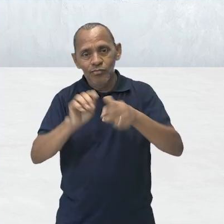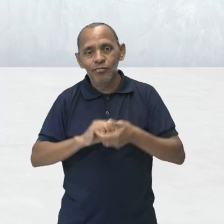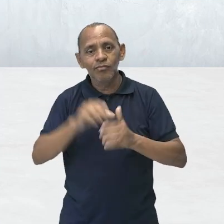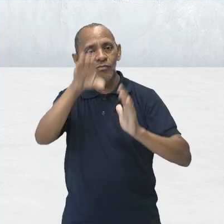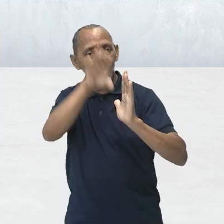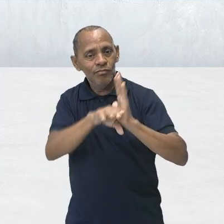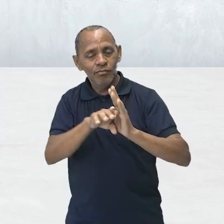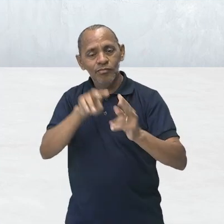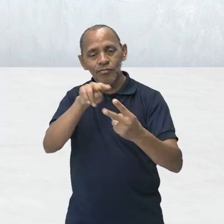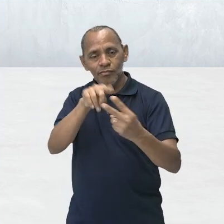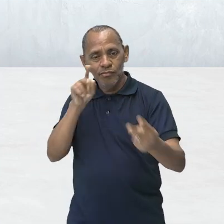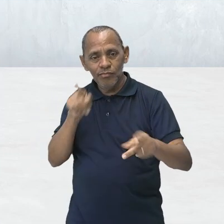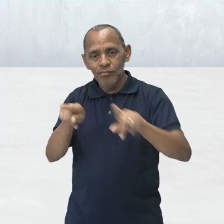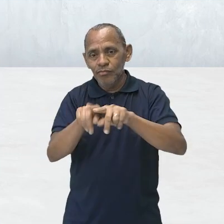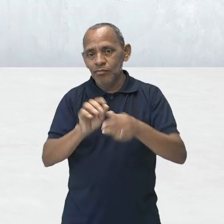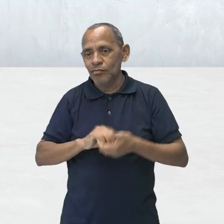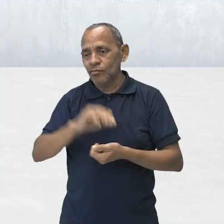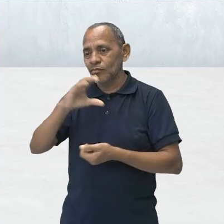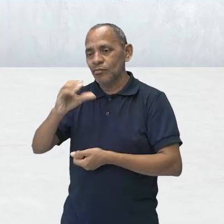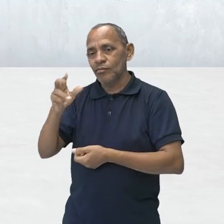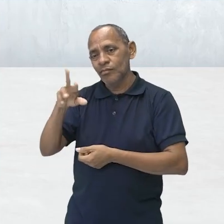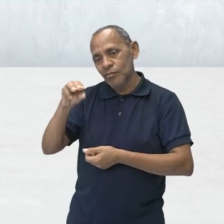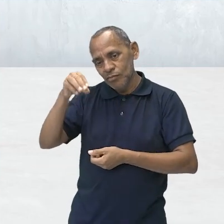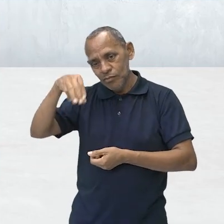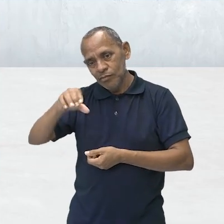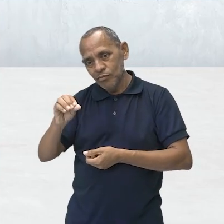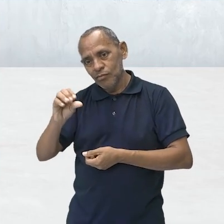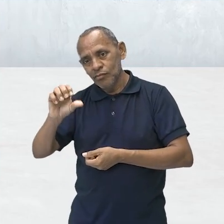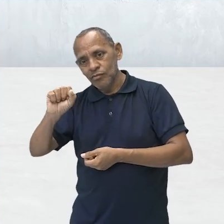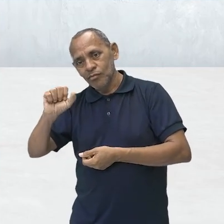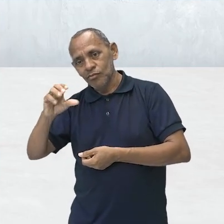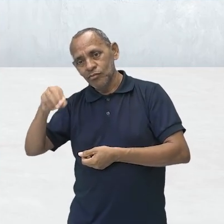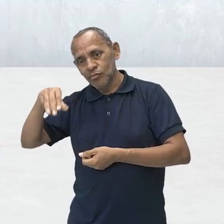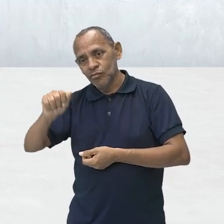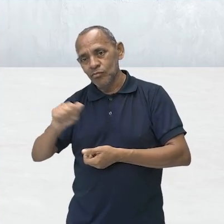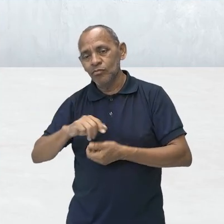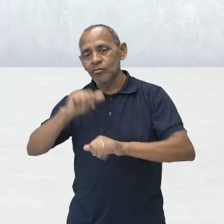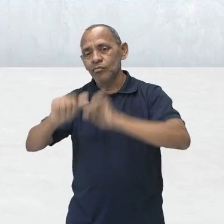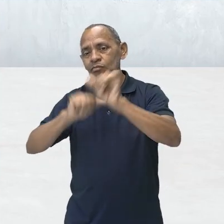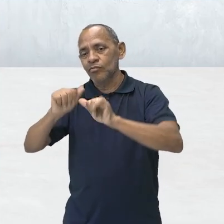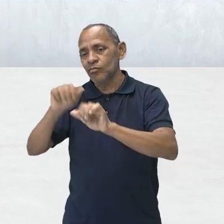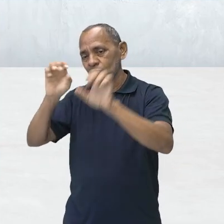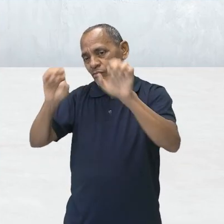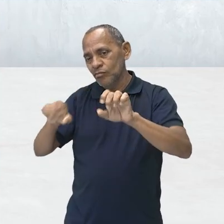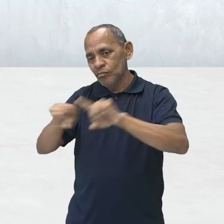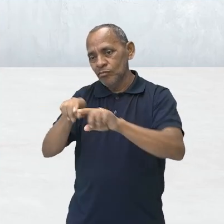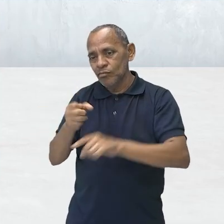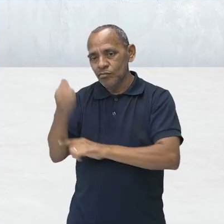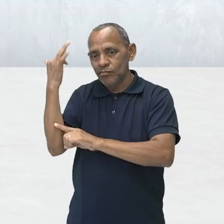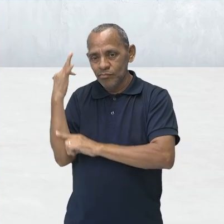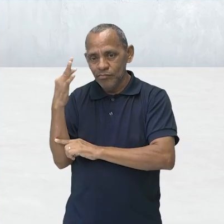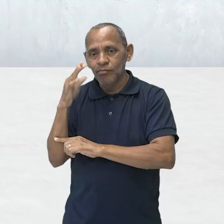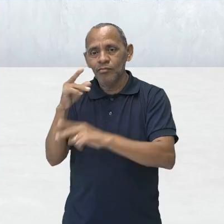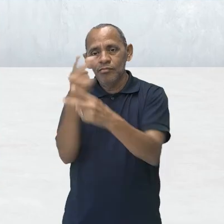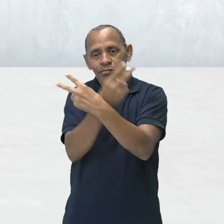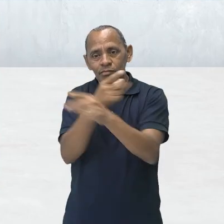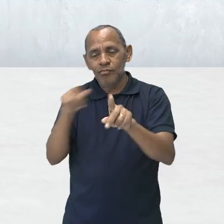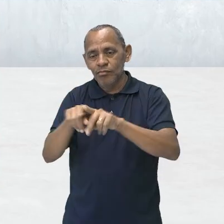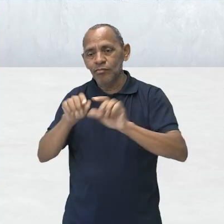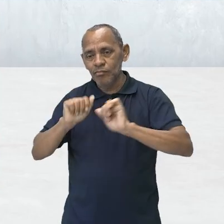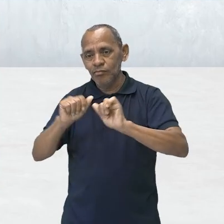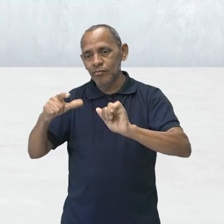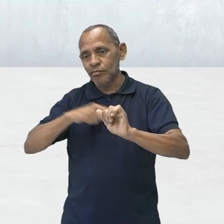nosso DNA. Já a mutação cromossômica, ela envolve mudanças na estrutura ou no número de cromossomos, podendo